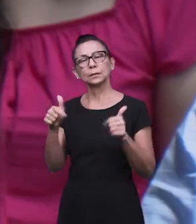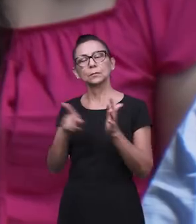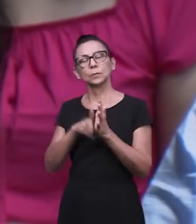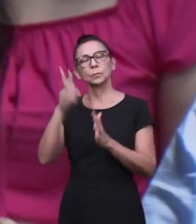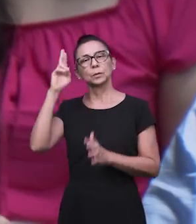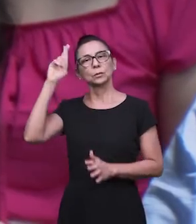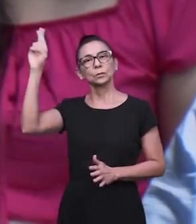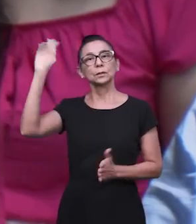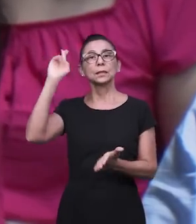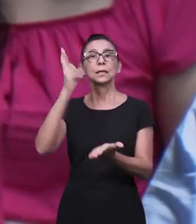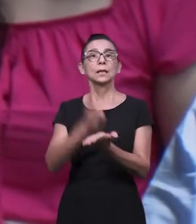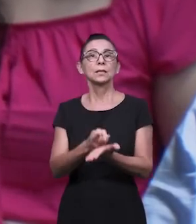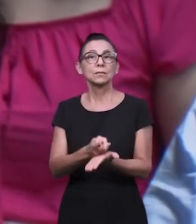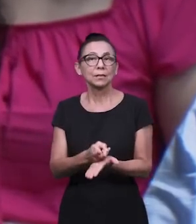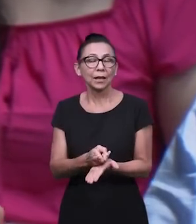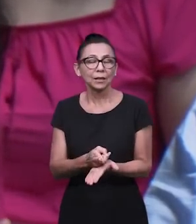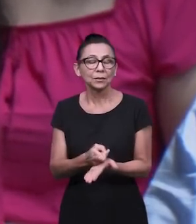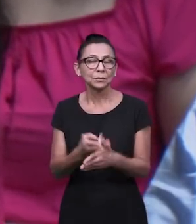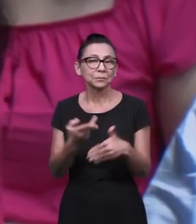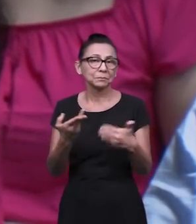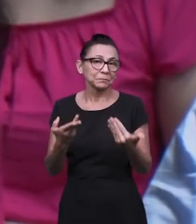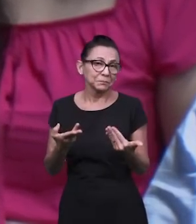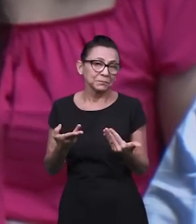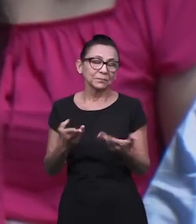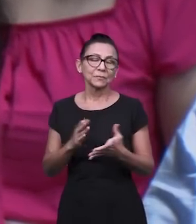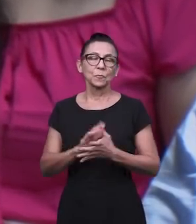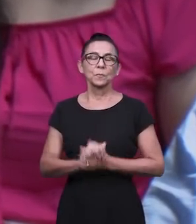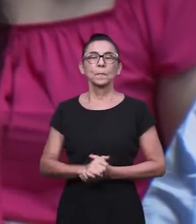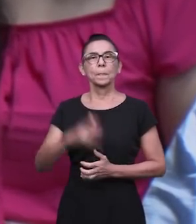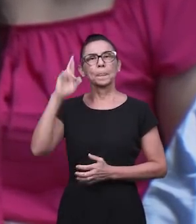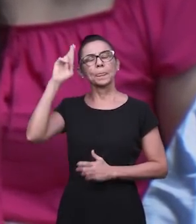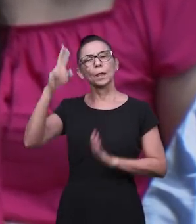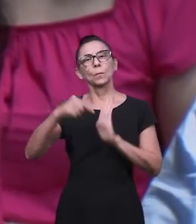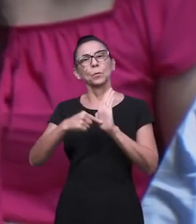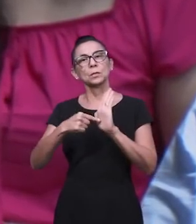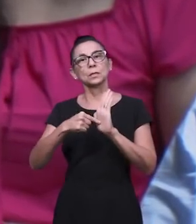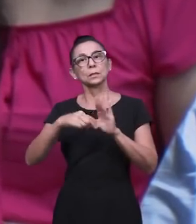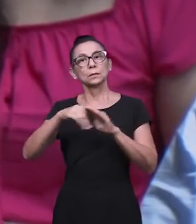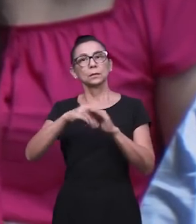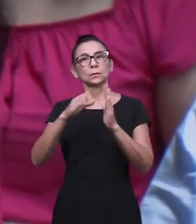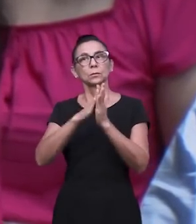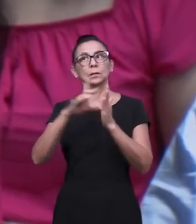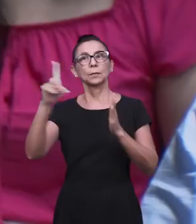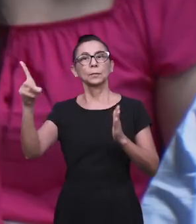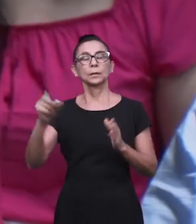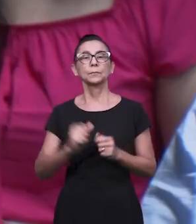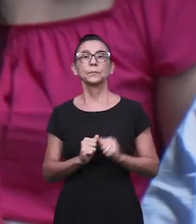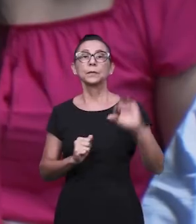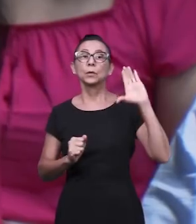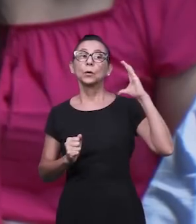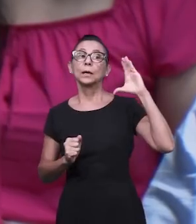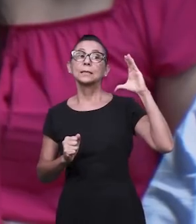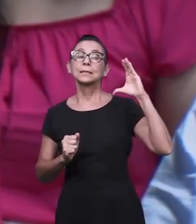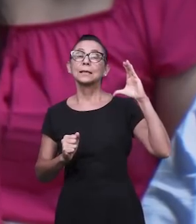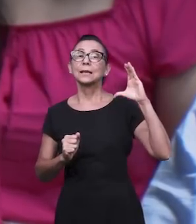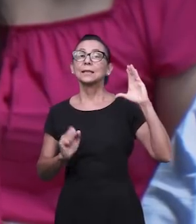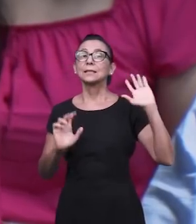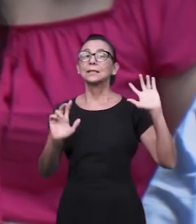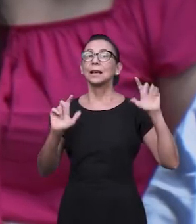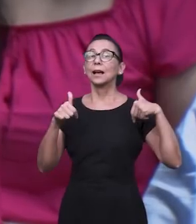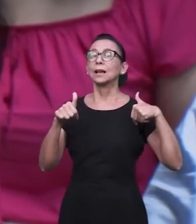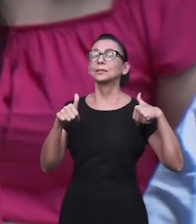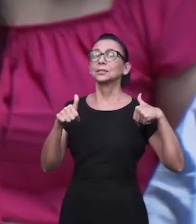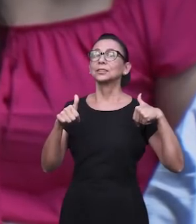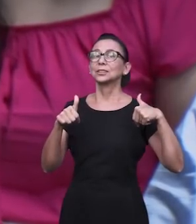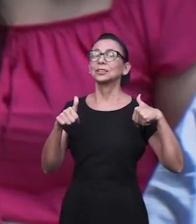do Senhor e, por consequência, a condição. Mas ali o Senhor já mostrando na palavra o que a ciência faz,